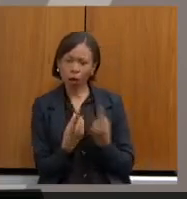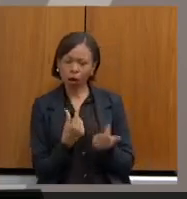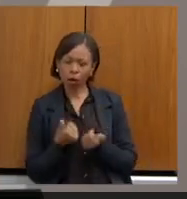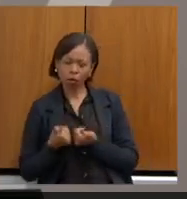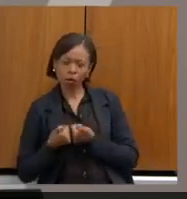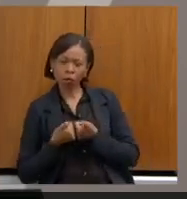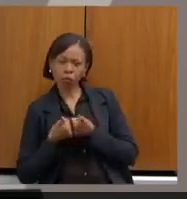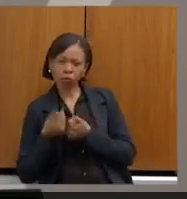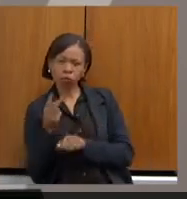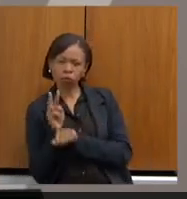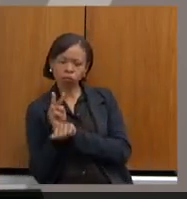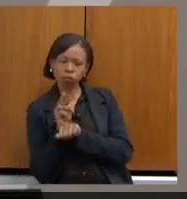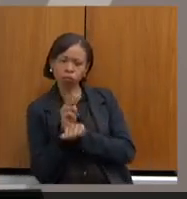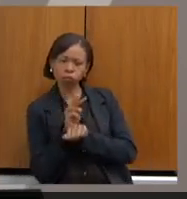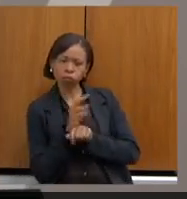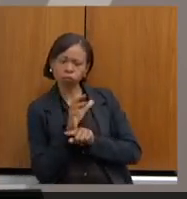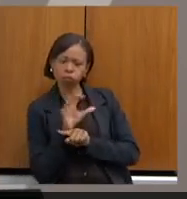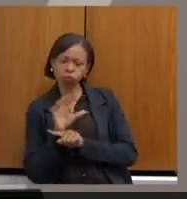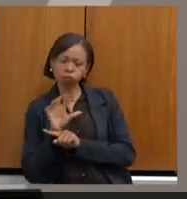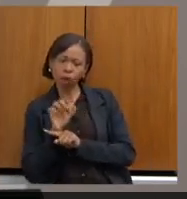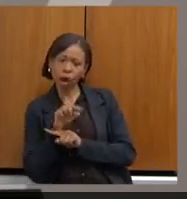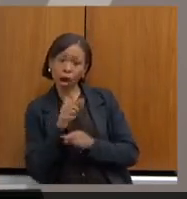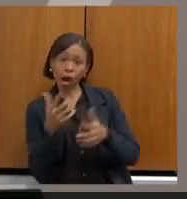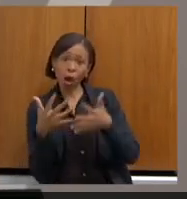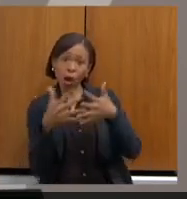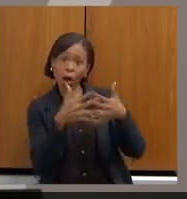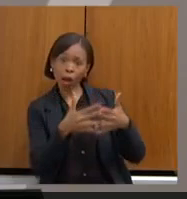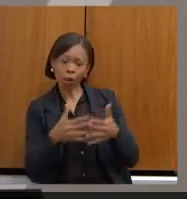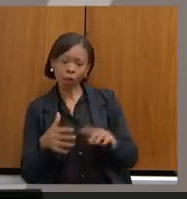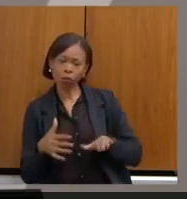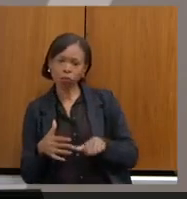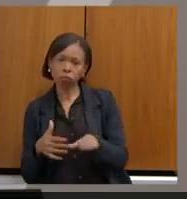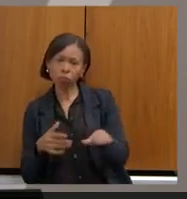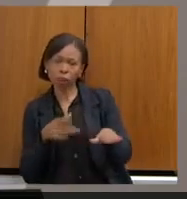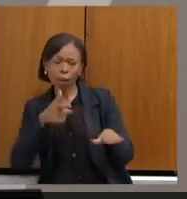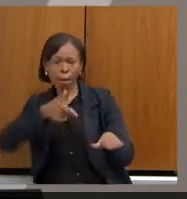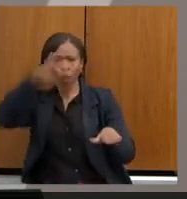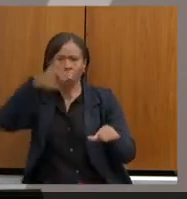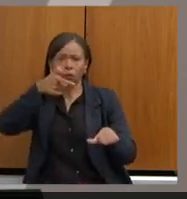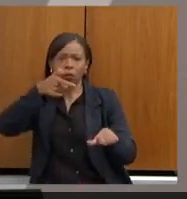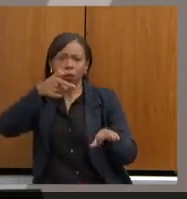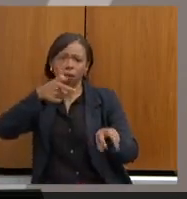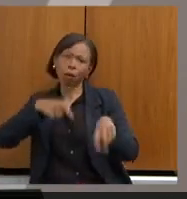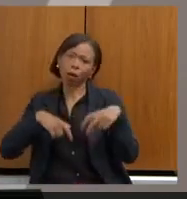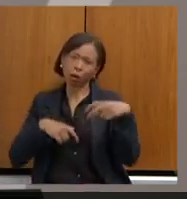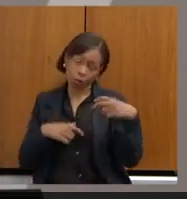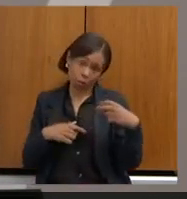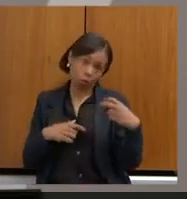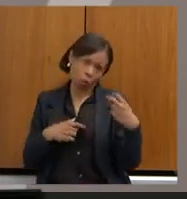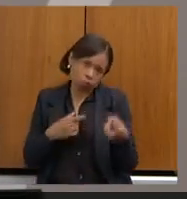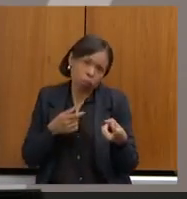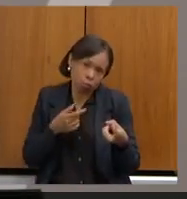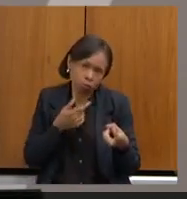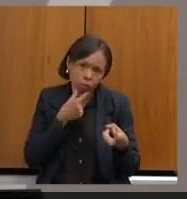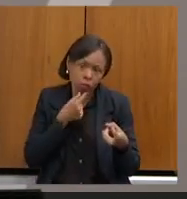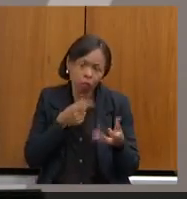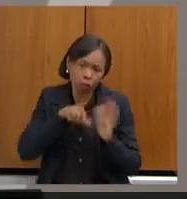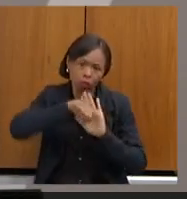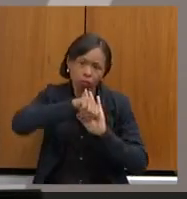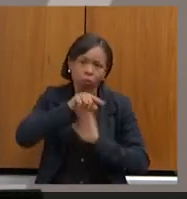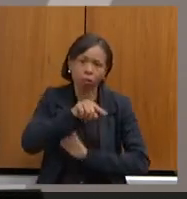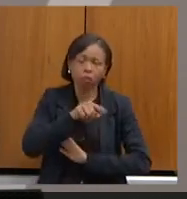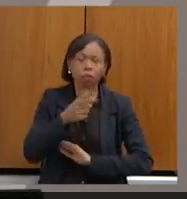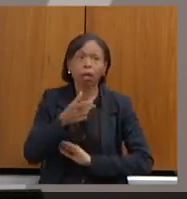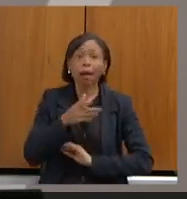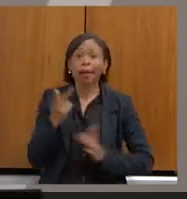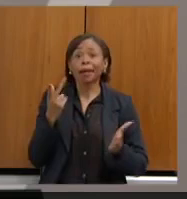monitorando da câmara que a caminhonete passou de meter bala e matou a tua bandido e em função dessa